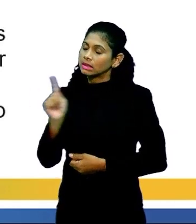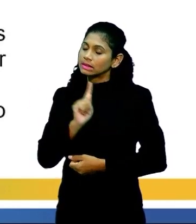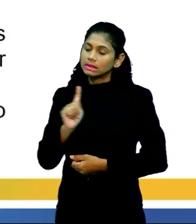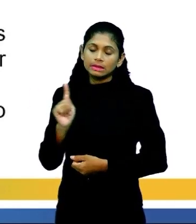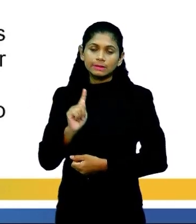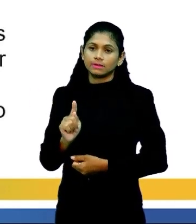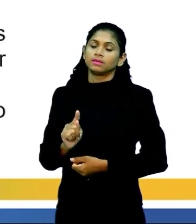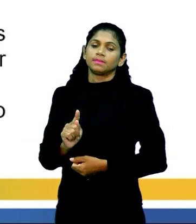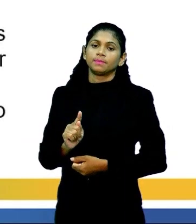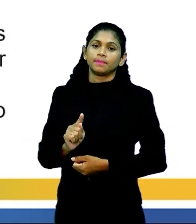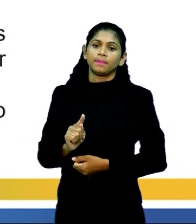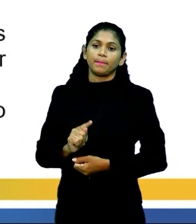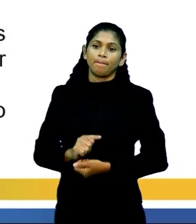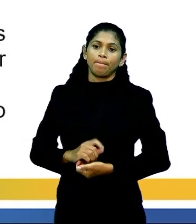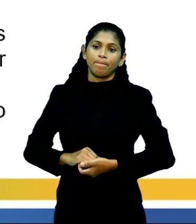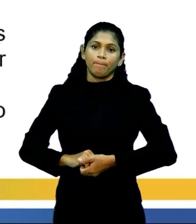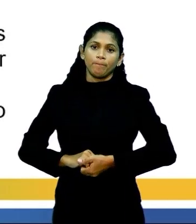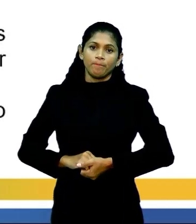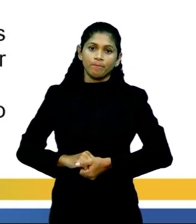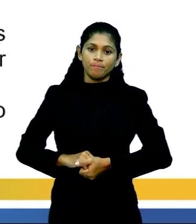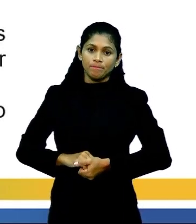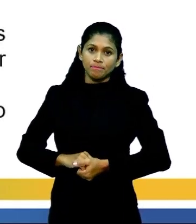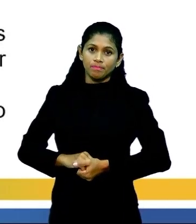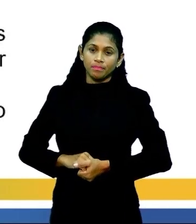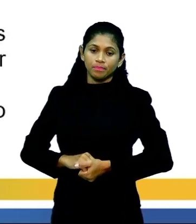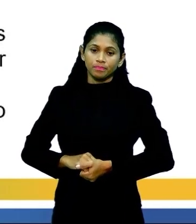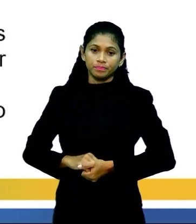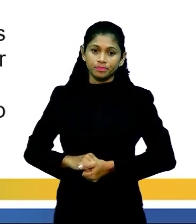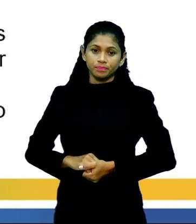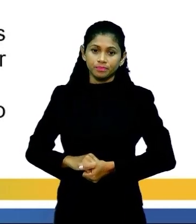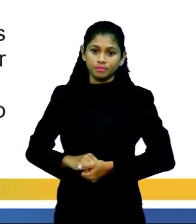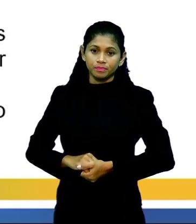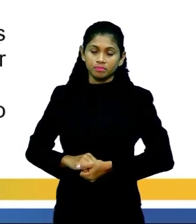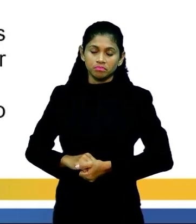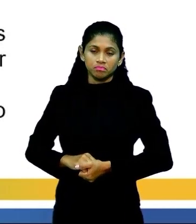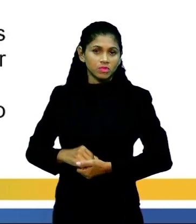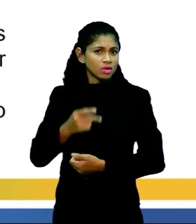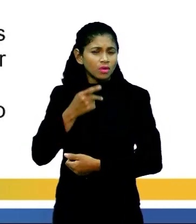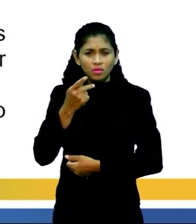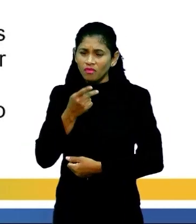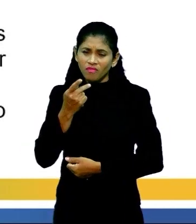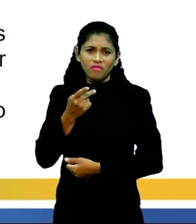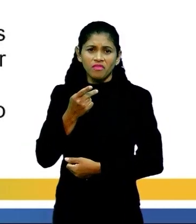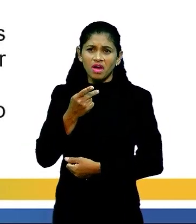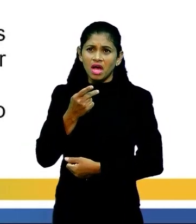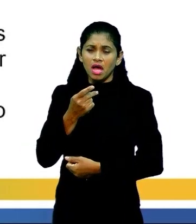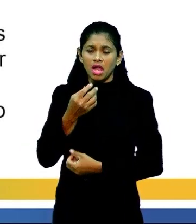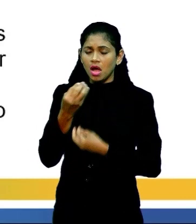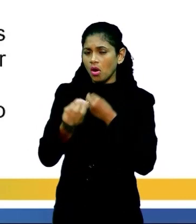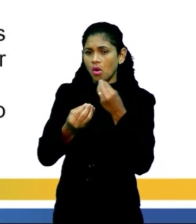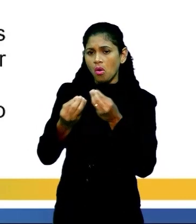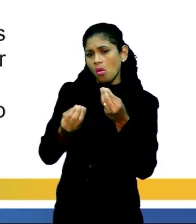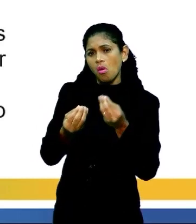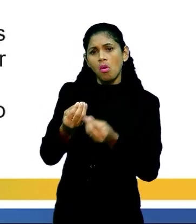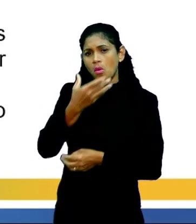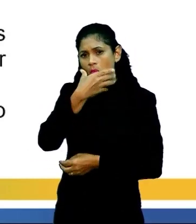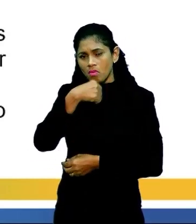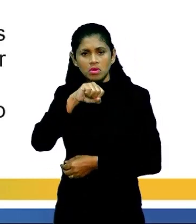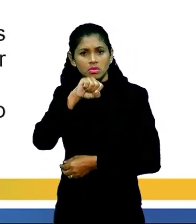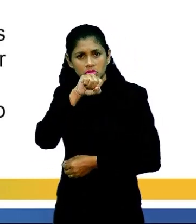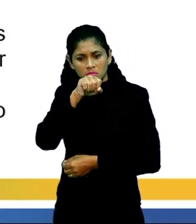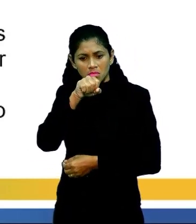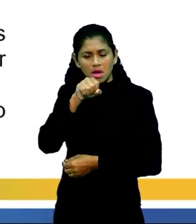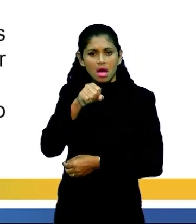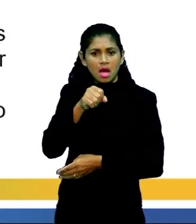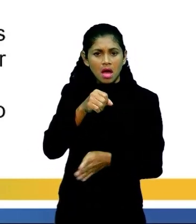Não, não seria a nossa alternativa correta, porque não está falando como os pais impõem limites nessas crianças,